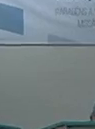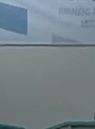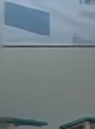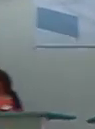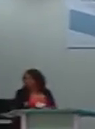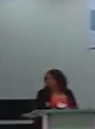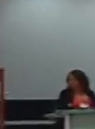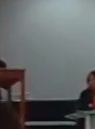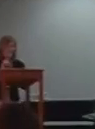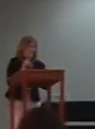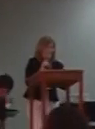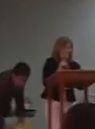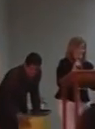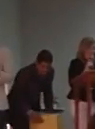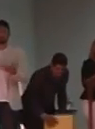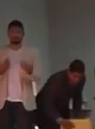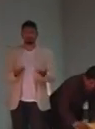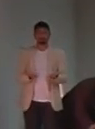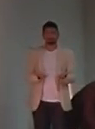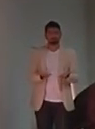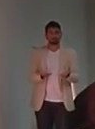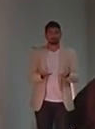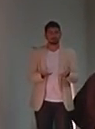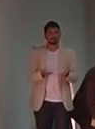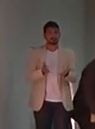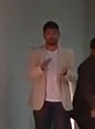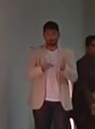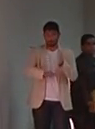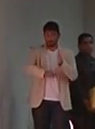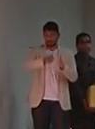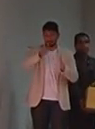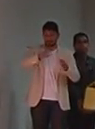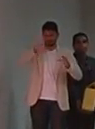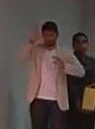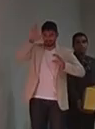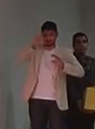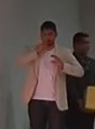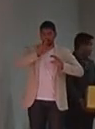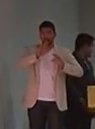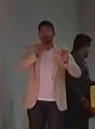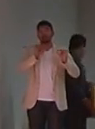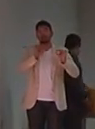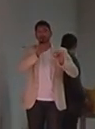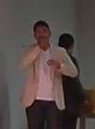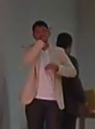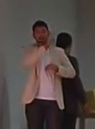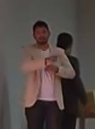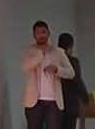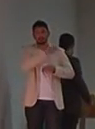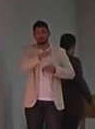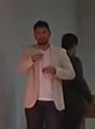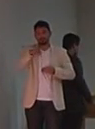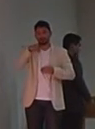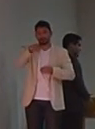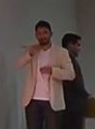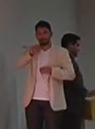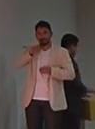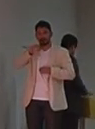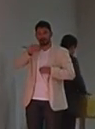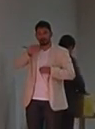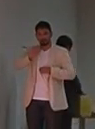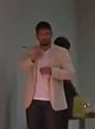Certo. Bem, o primeiro candidato a responder essa pergunta é o professor Marcos